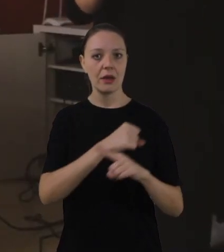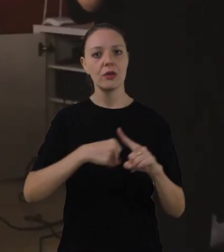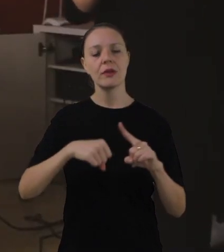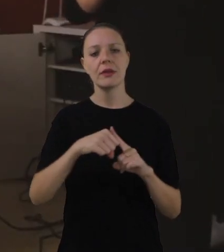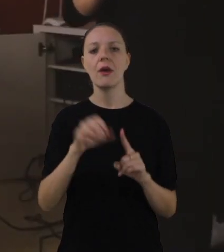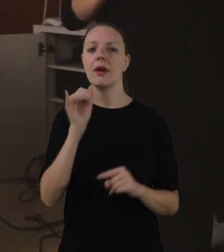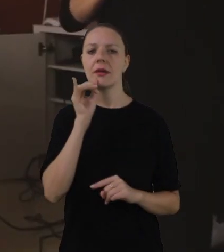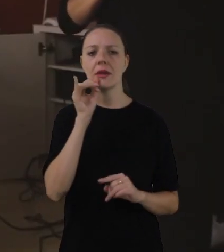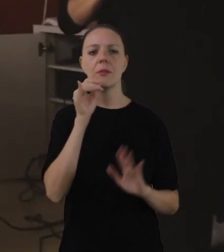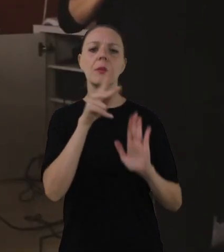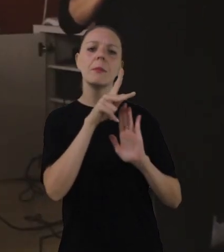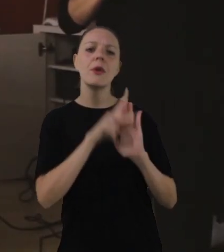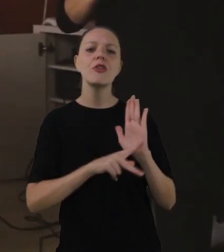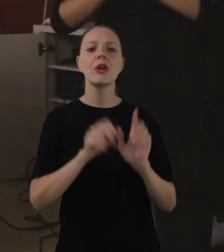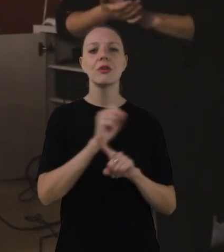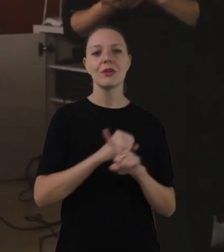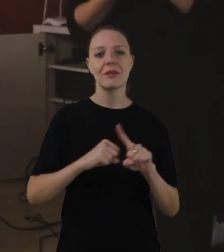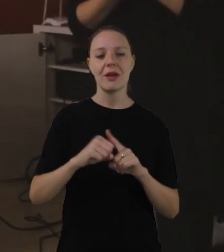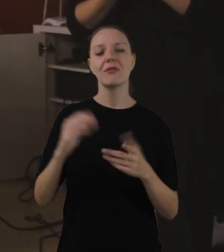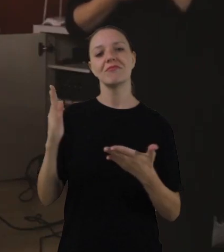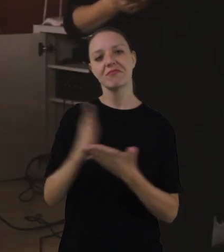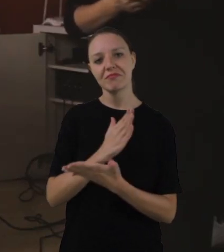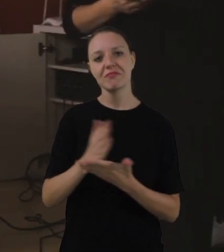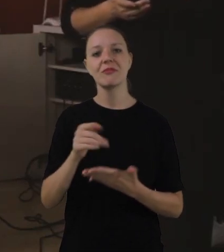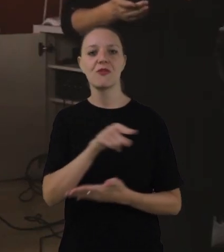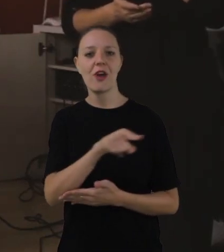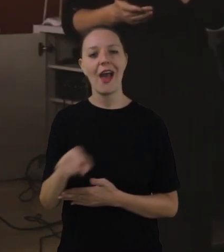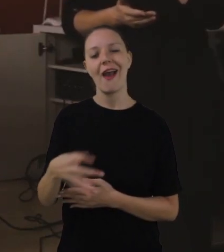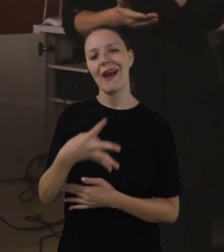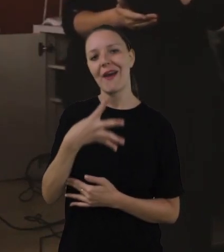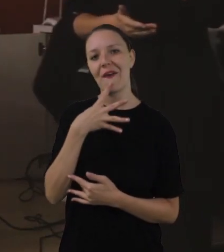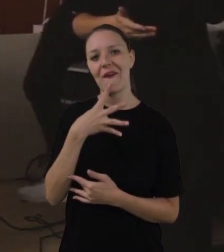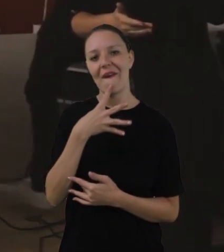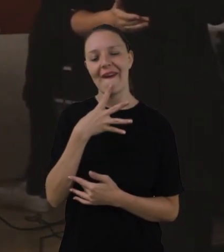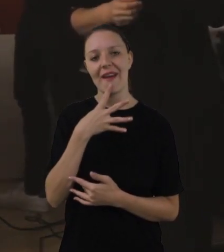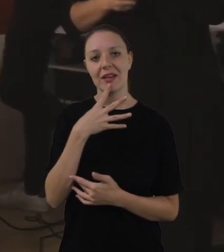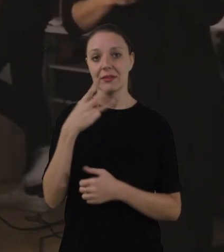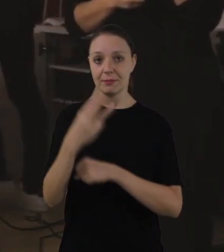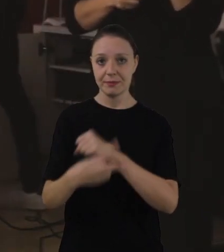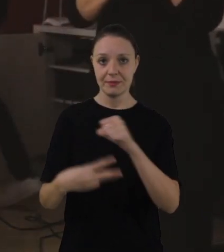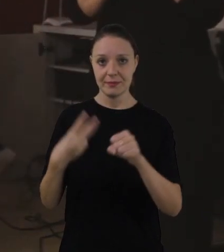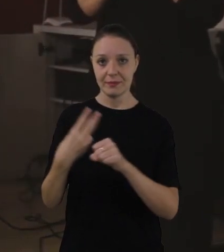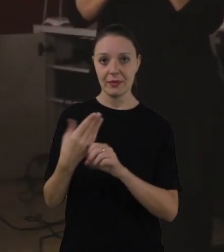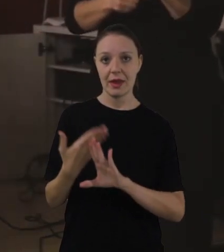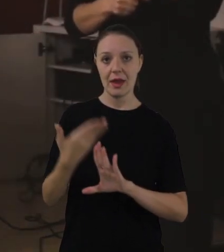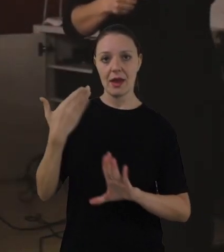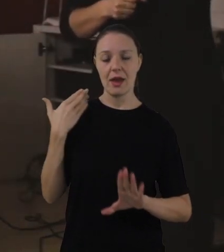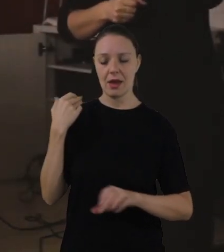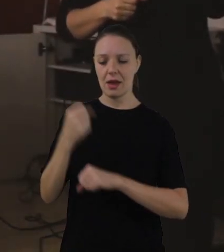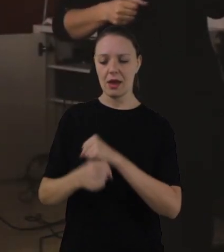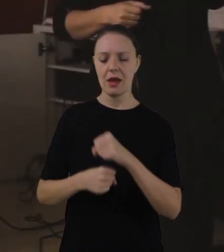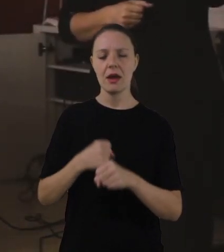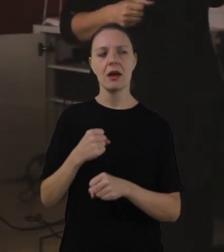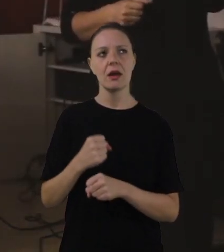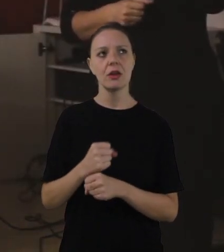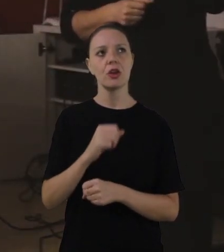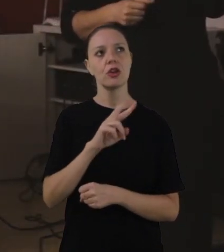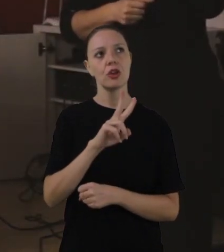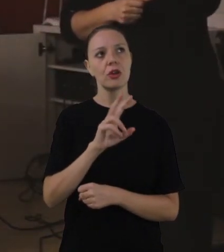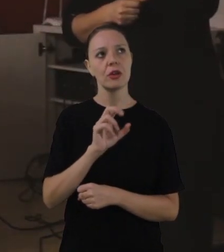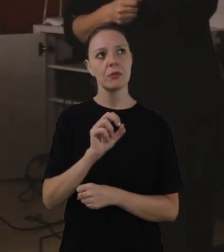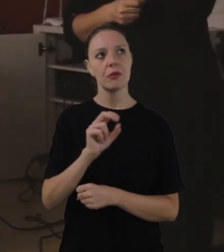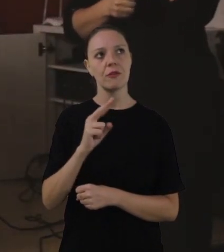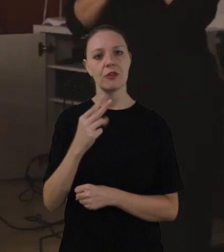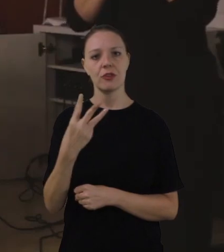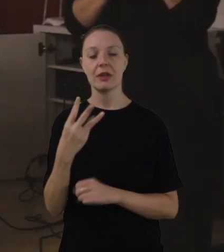sociais. Inclusive, alguns vocês já conhecem, né? A gente, há 3 anos atrás, lá em 2023, 2